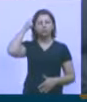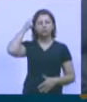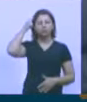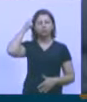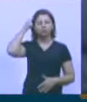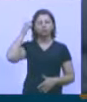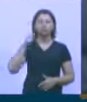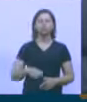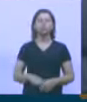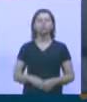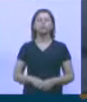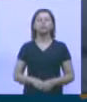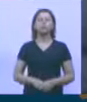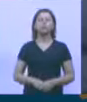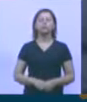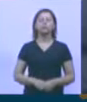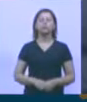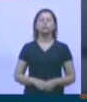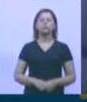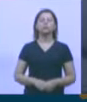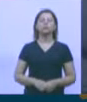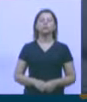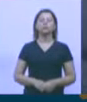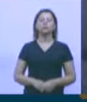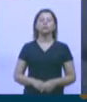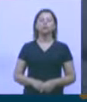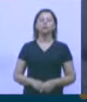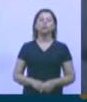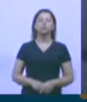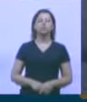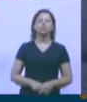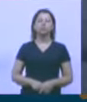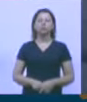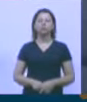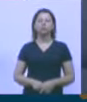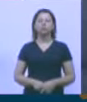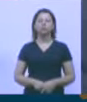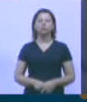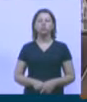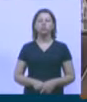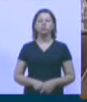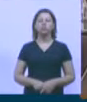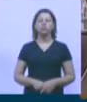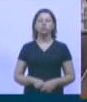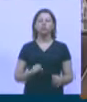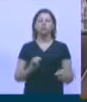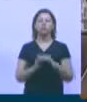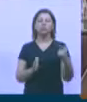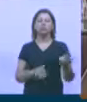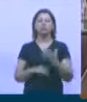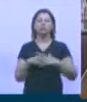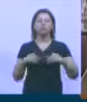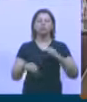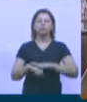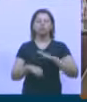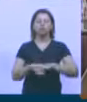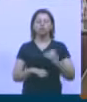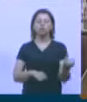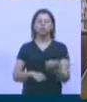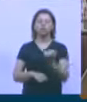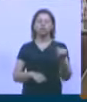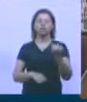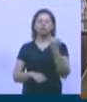we need is what is called emotional or inner healing. E a segunda cura que mais